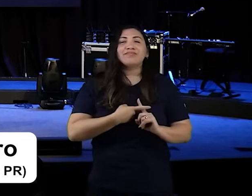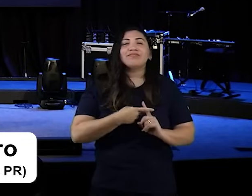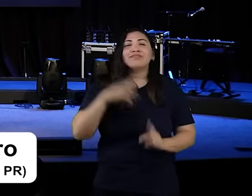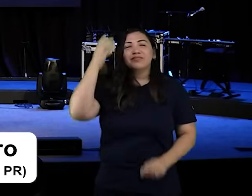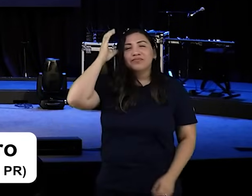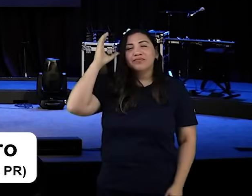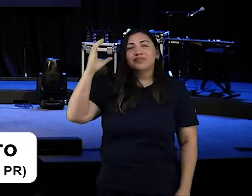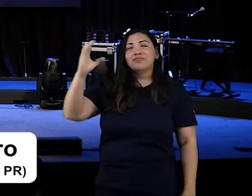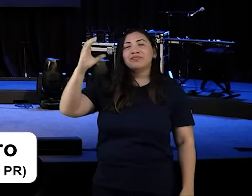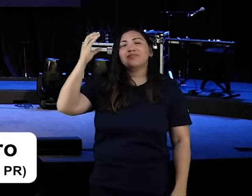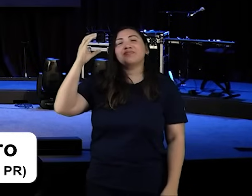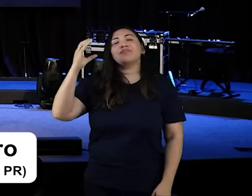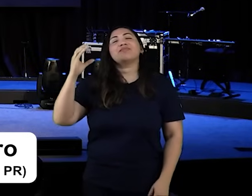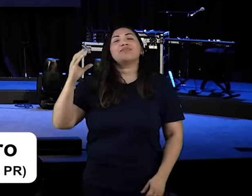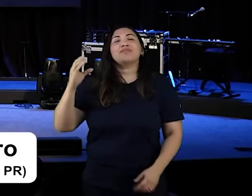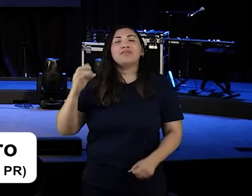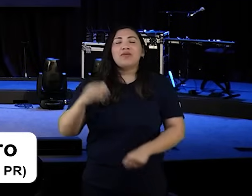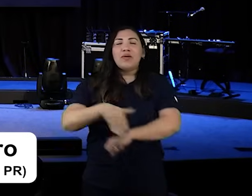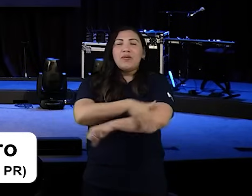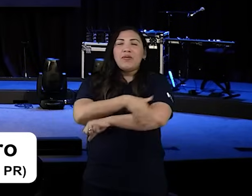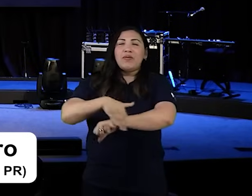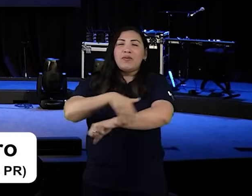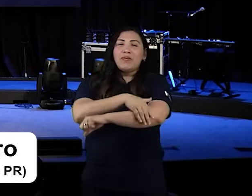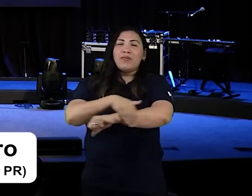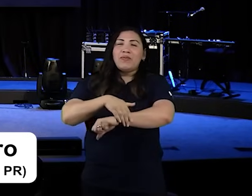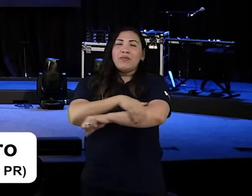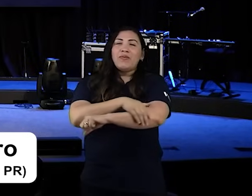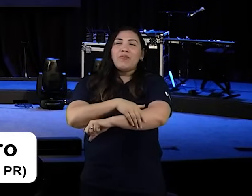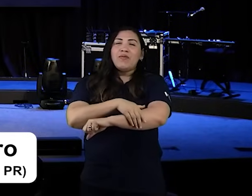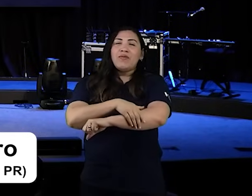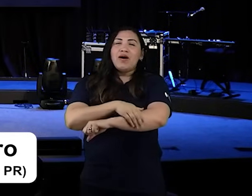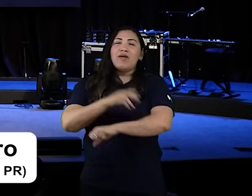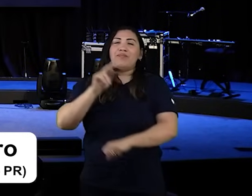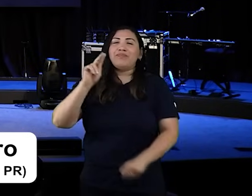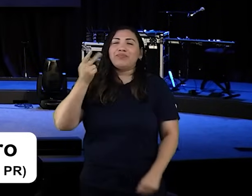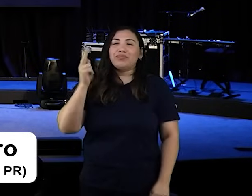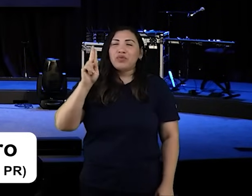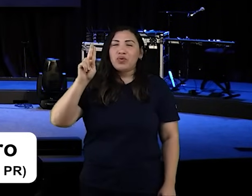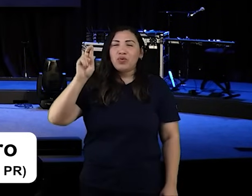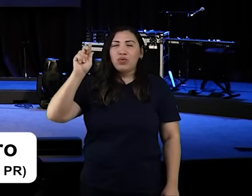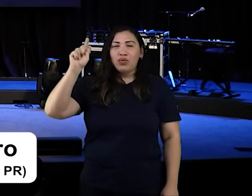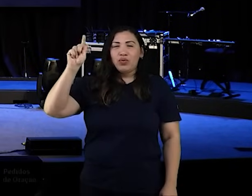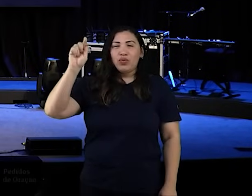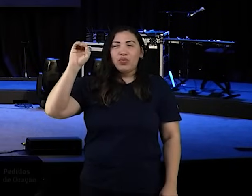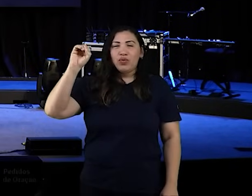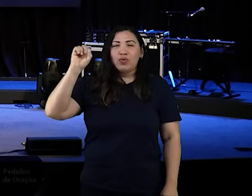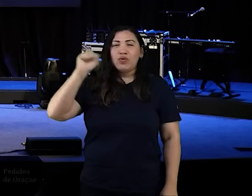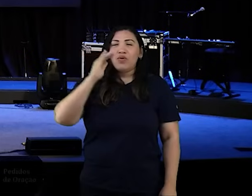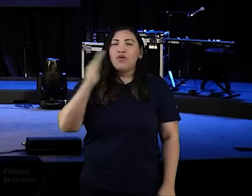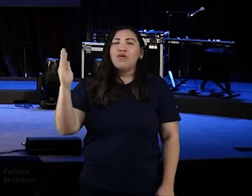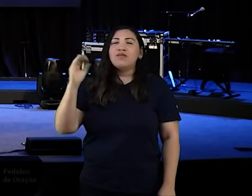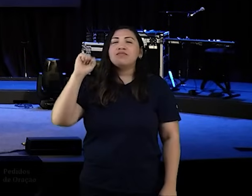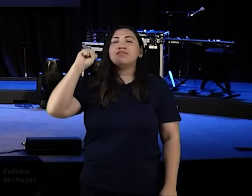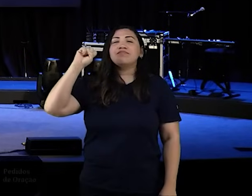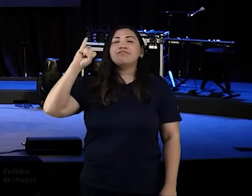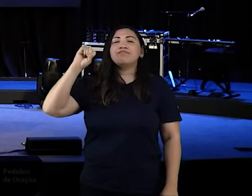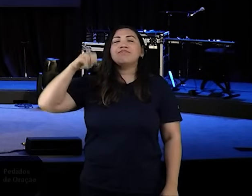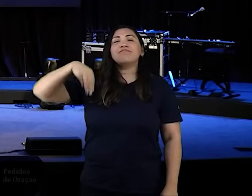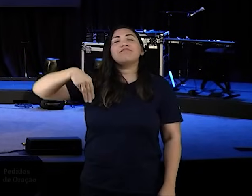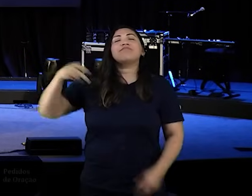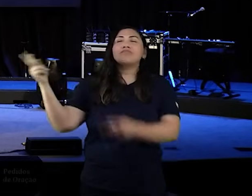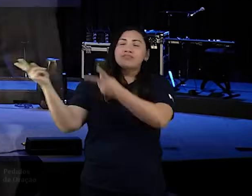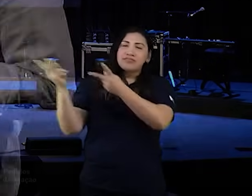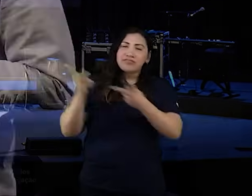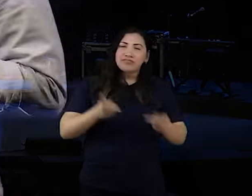Curitiba nosso endereço é Avenida Desembargador Ug Simas 1772 você que tem nos acompanhado venha nos visitar hoje aqui estamos com a